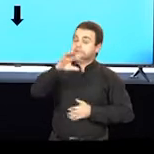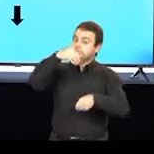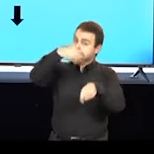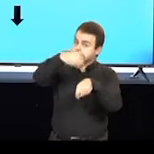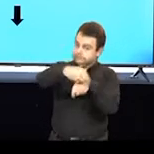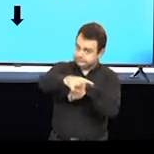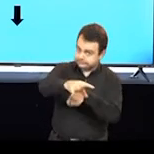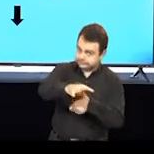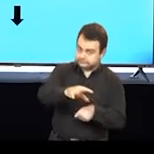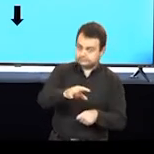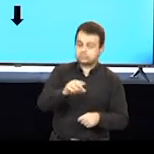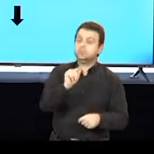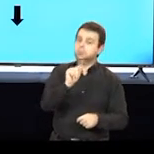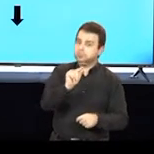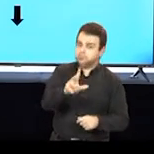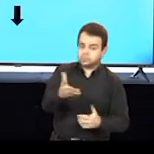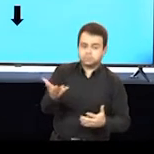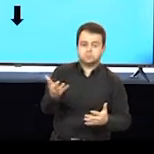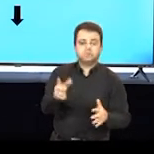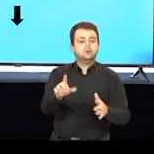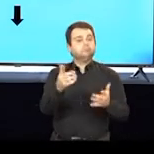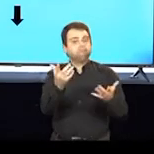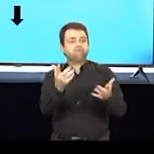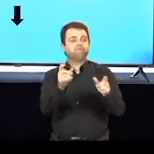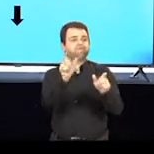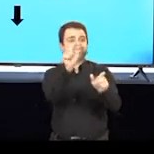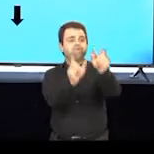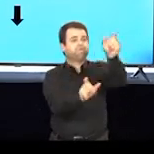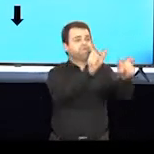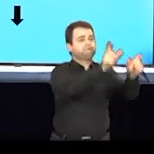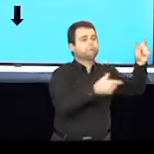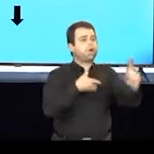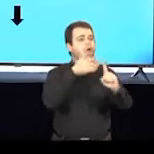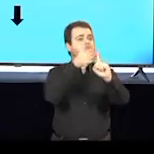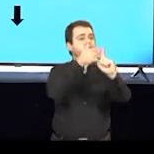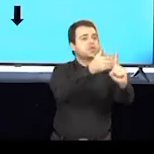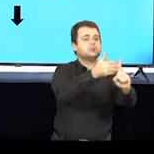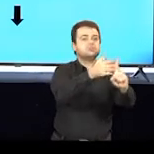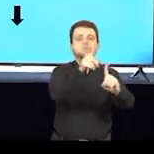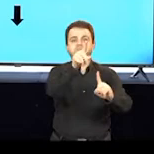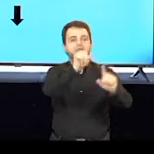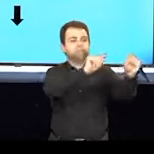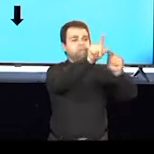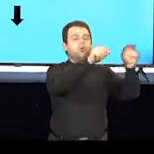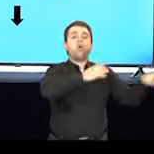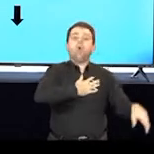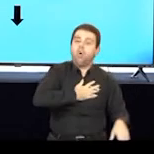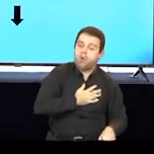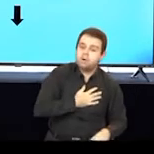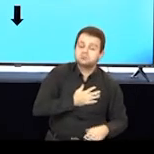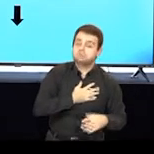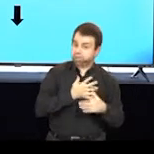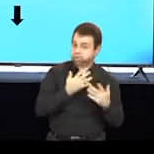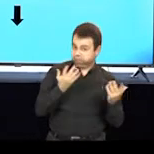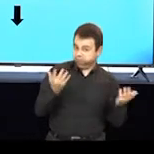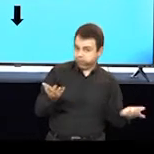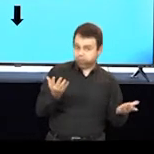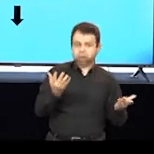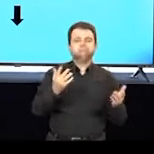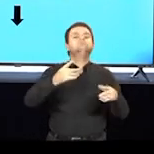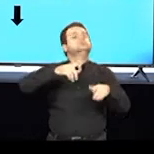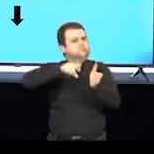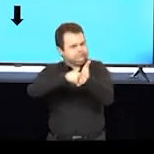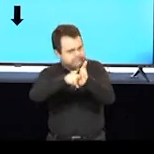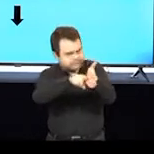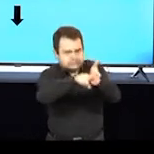que você vai criar a partir de referências. Portanto, o seu repertório criativo é construído através de